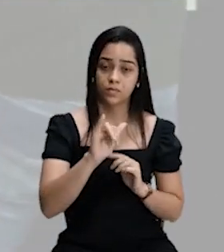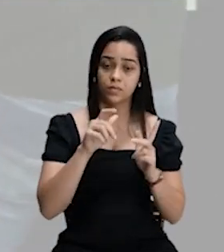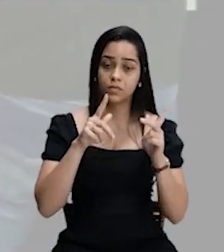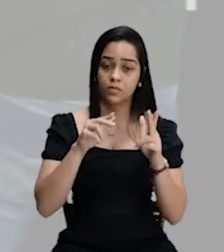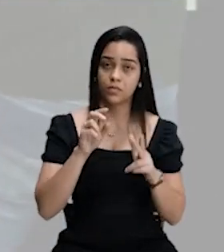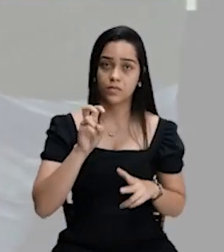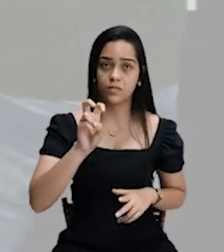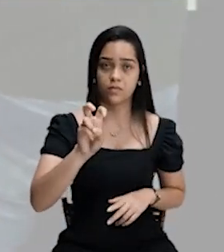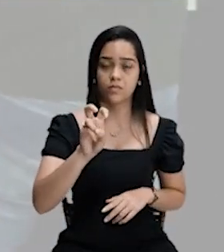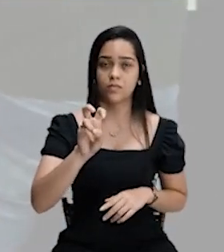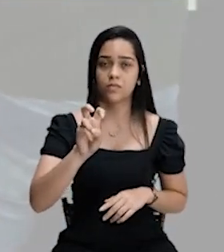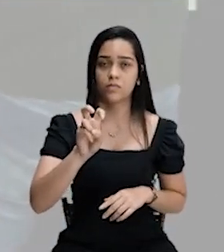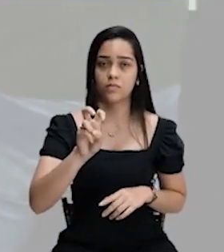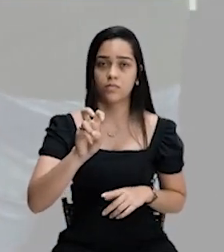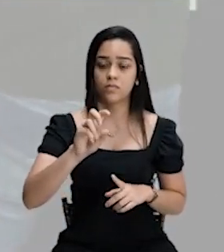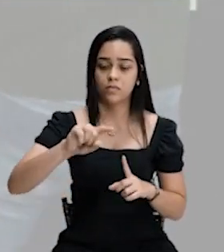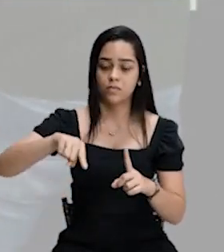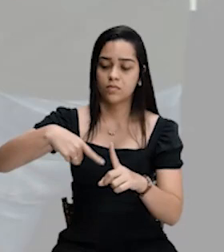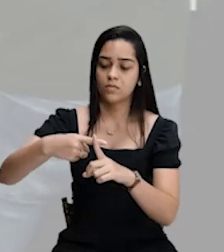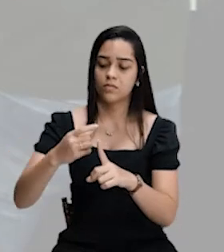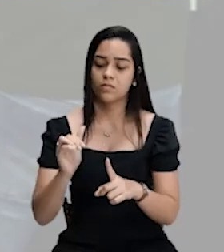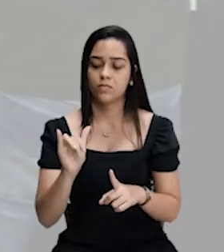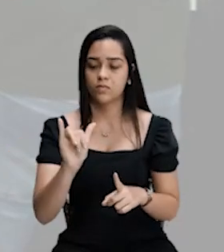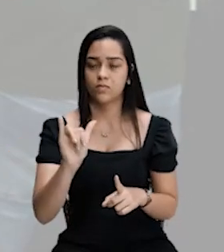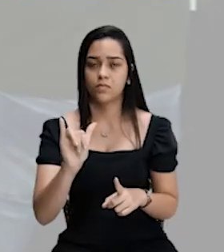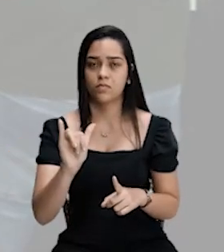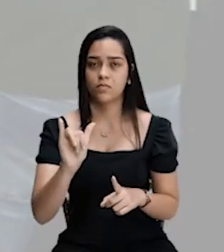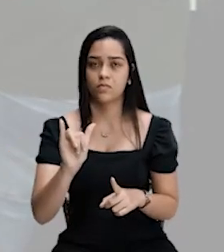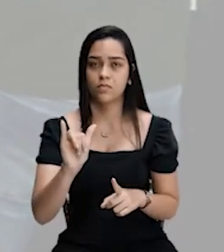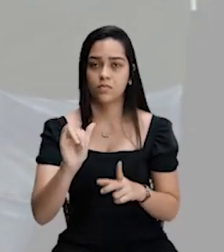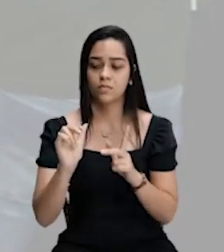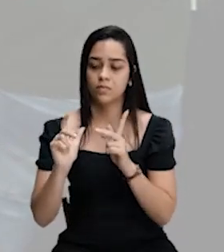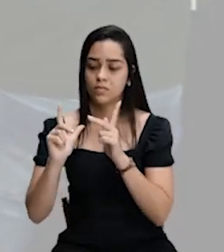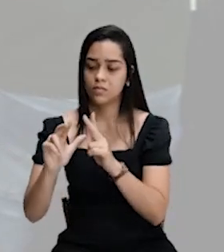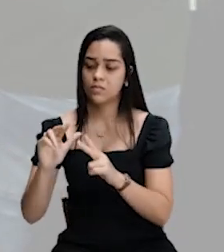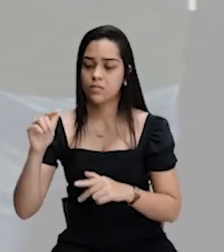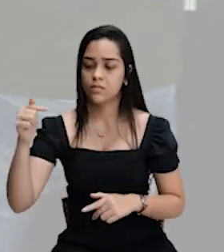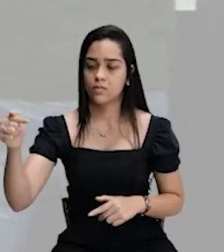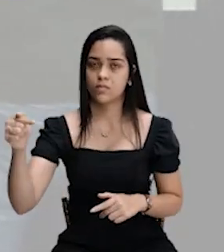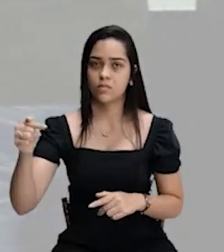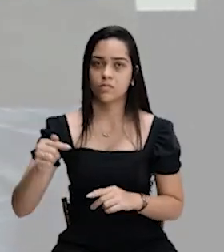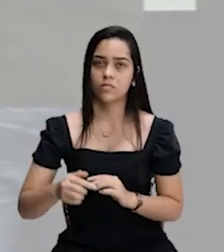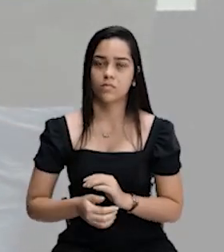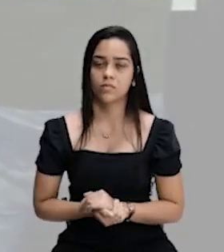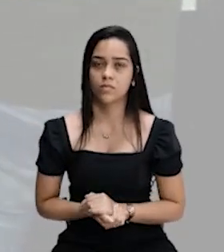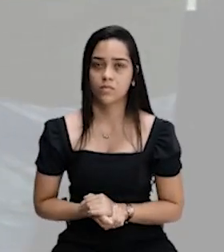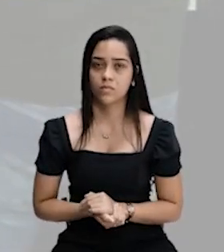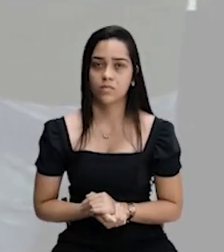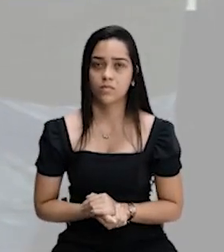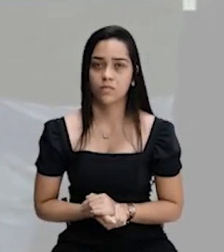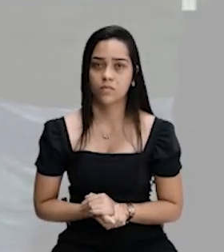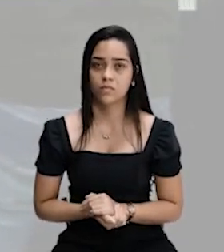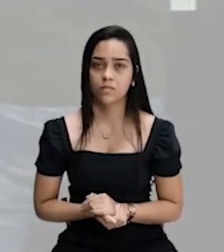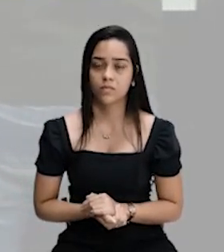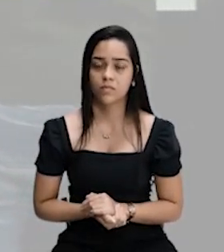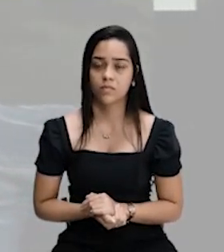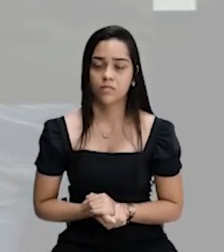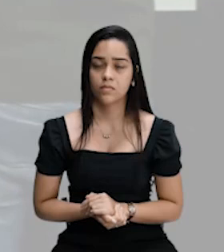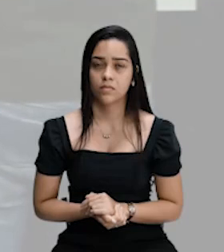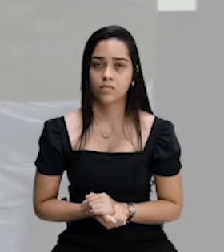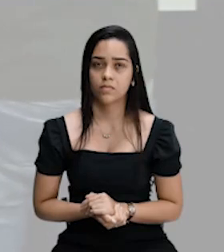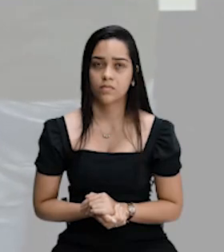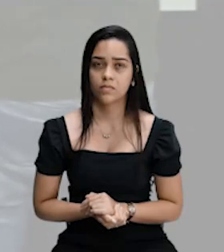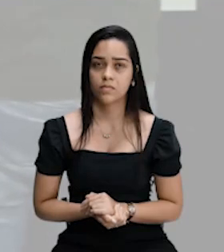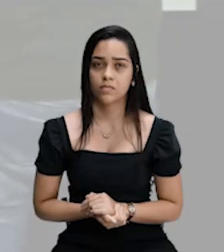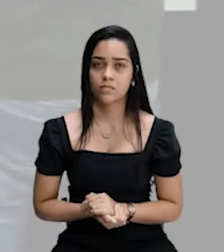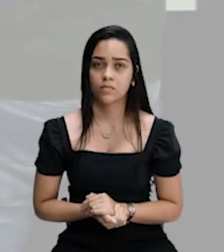cinco somado com Y igual a 7 então mandando esses cinco para